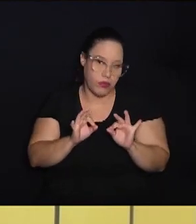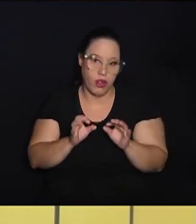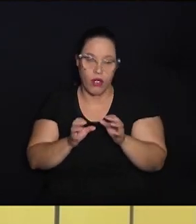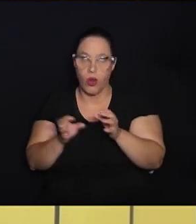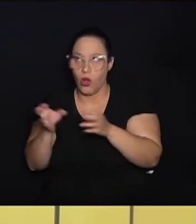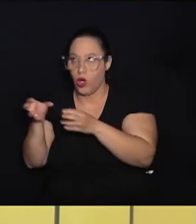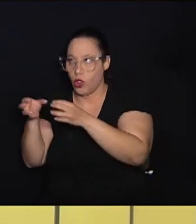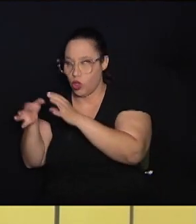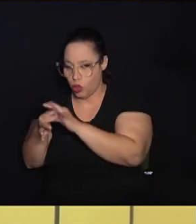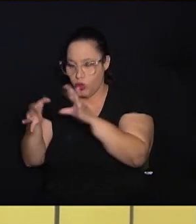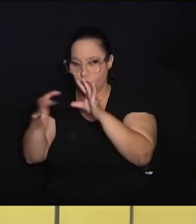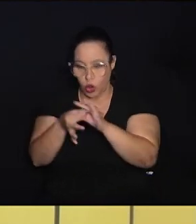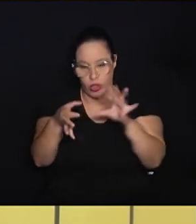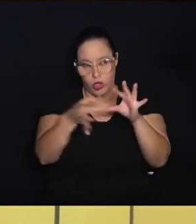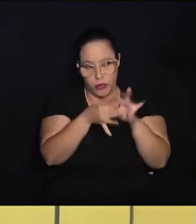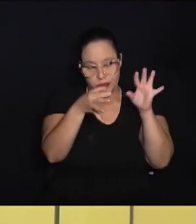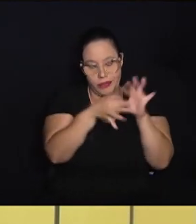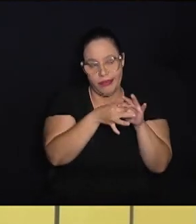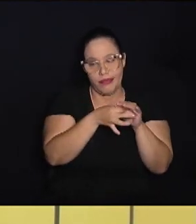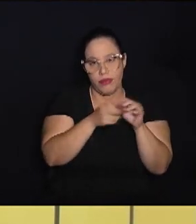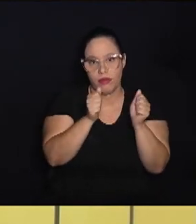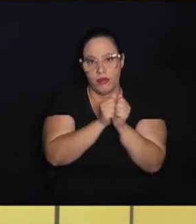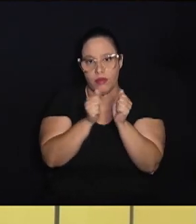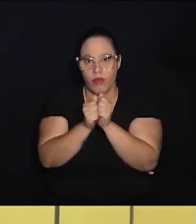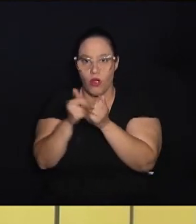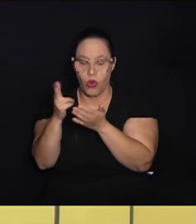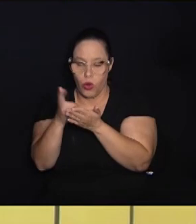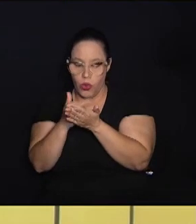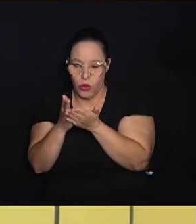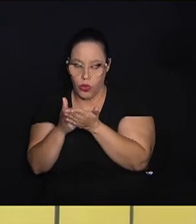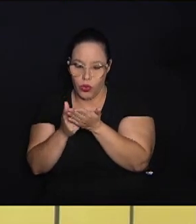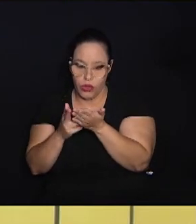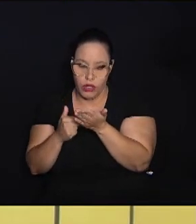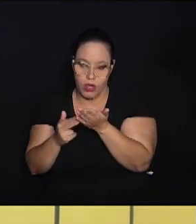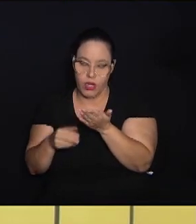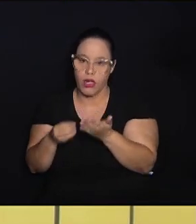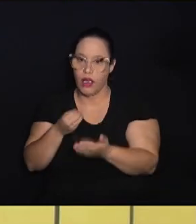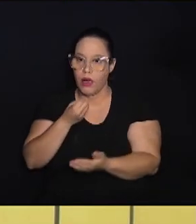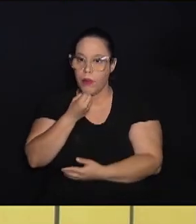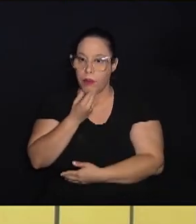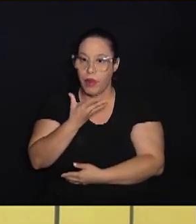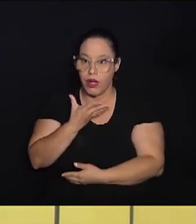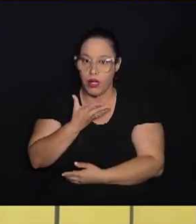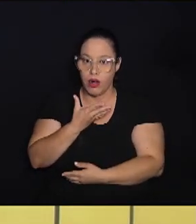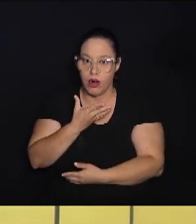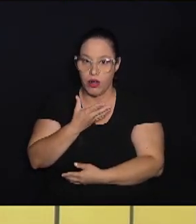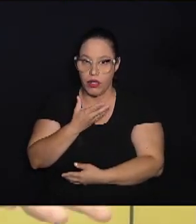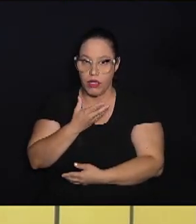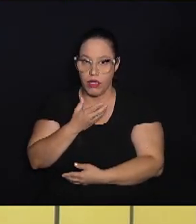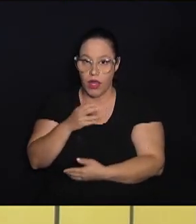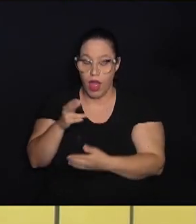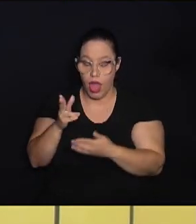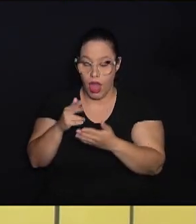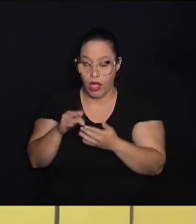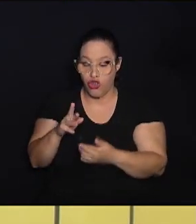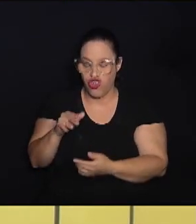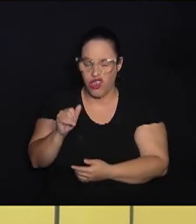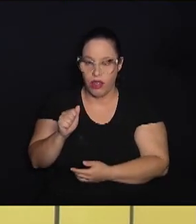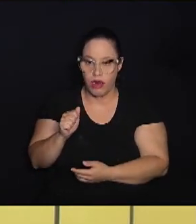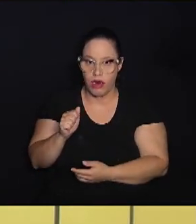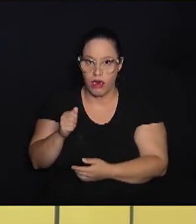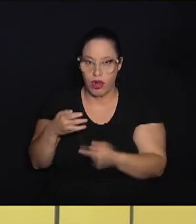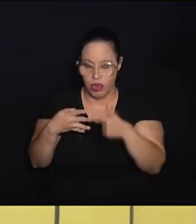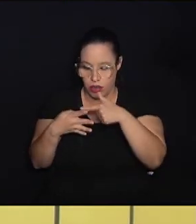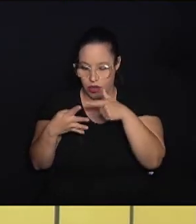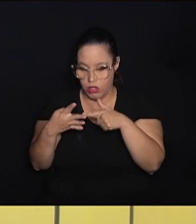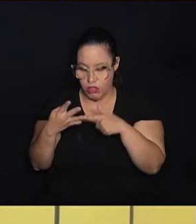então se eu desenhar bem você tem diferentes tipos de traços por exemplo na minha tira o traço é de humor meus personages tê quatro dedos né